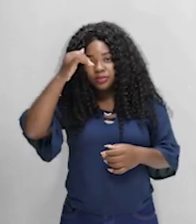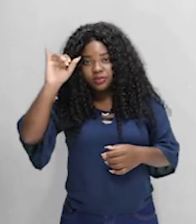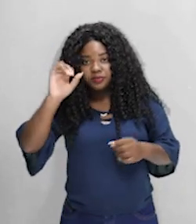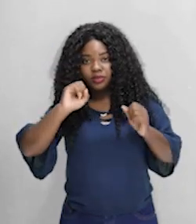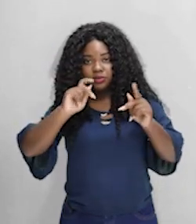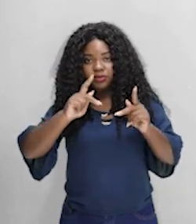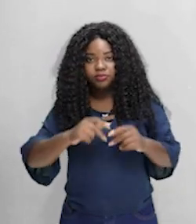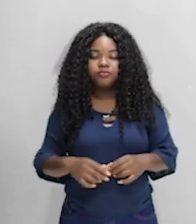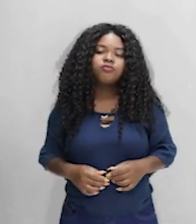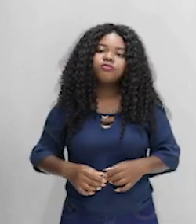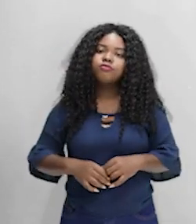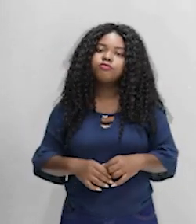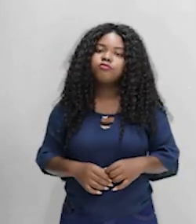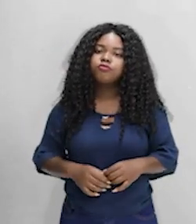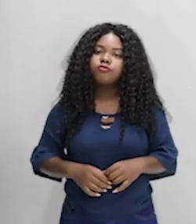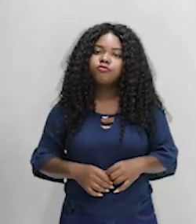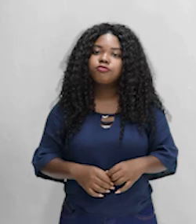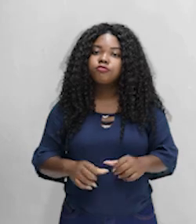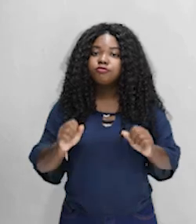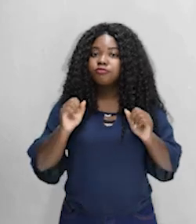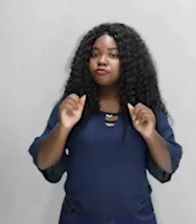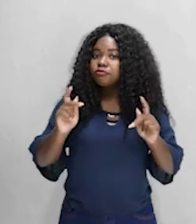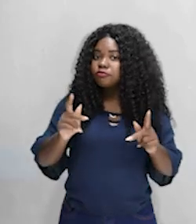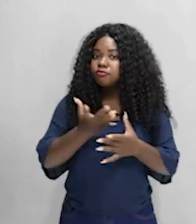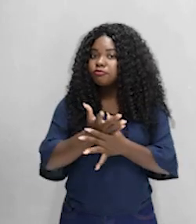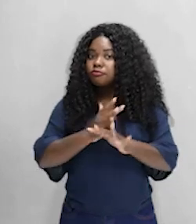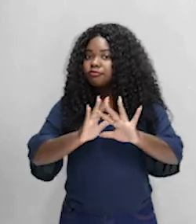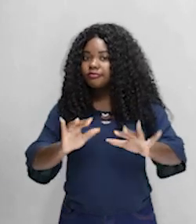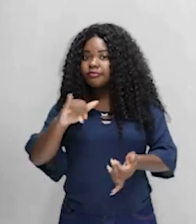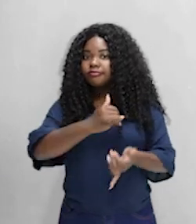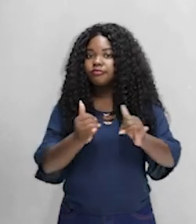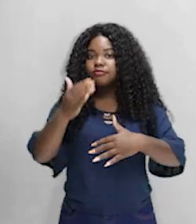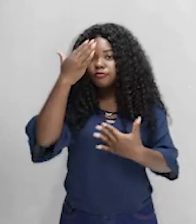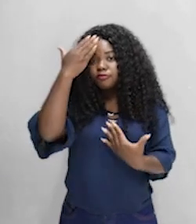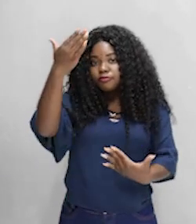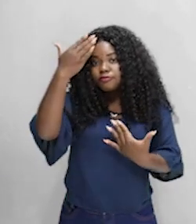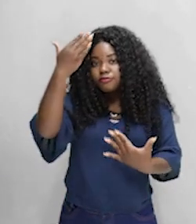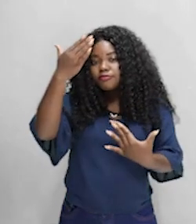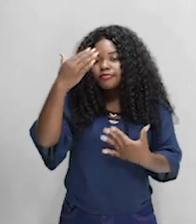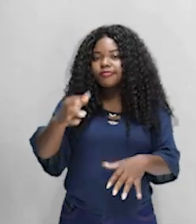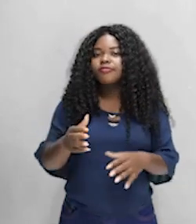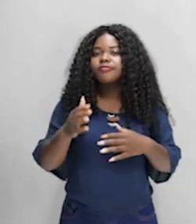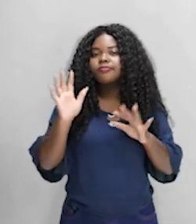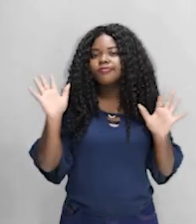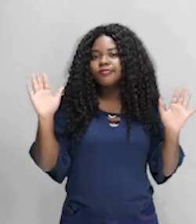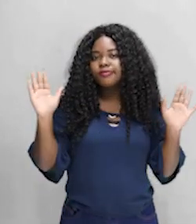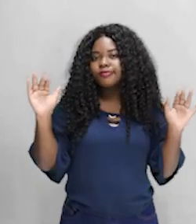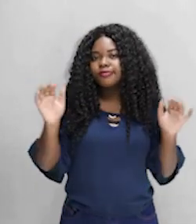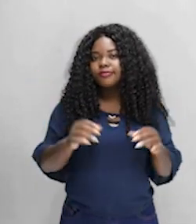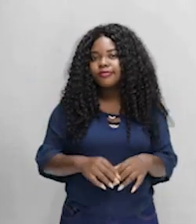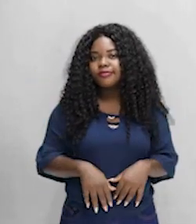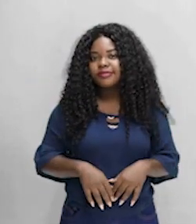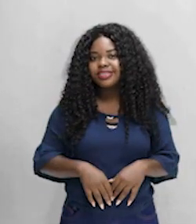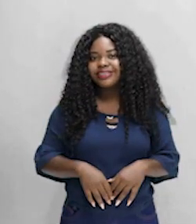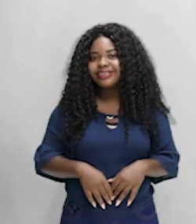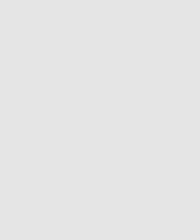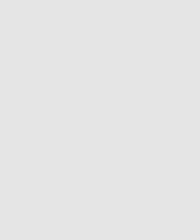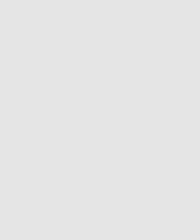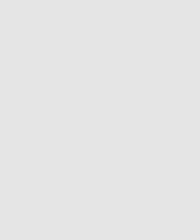autoridades competentes. Show de bola, turma. Mais uma aula de química. Obrigado e até a próxima. Valeu!